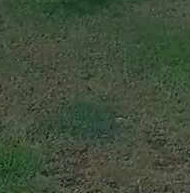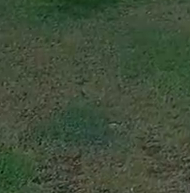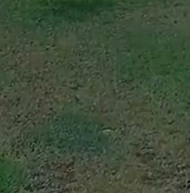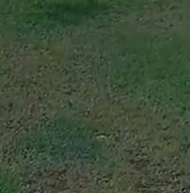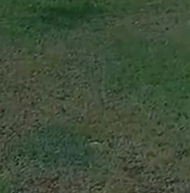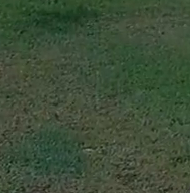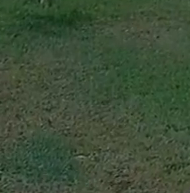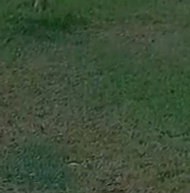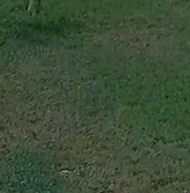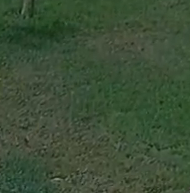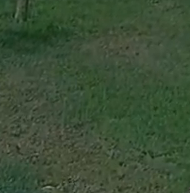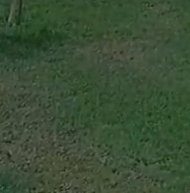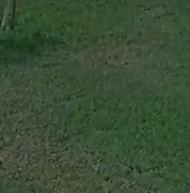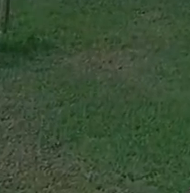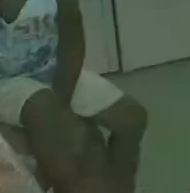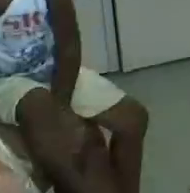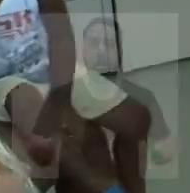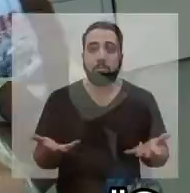município.